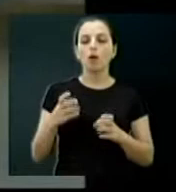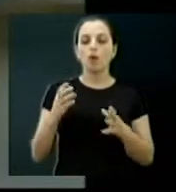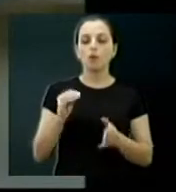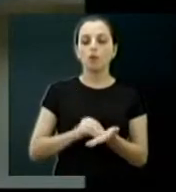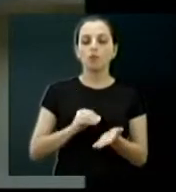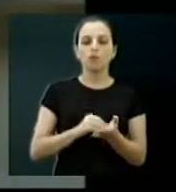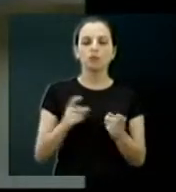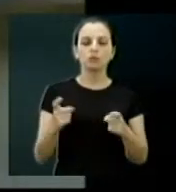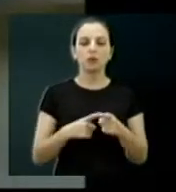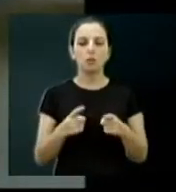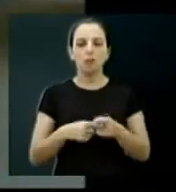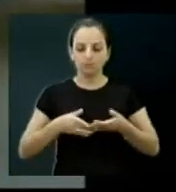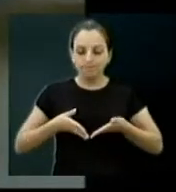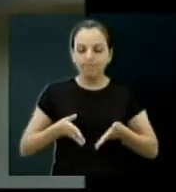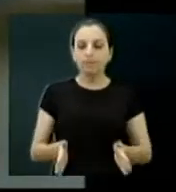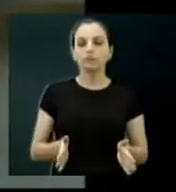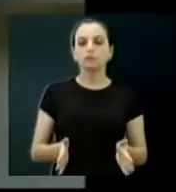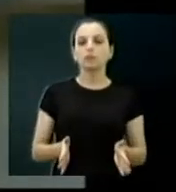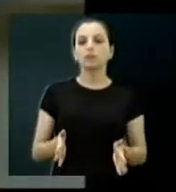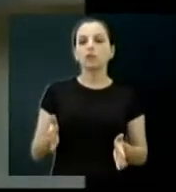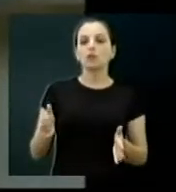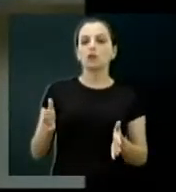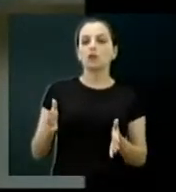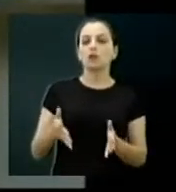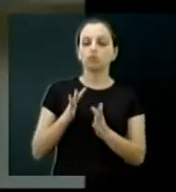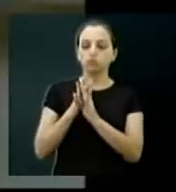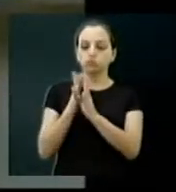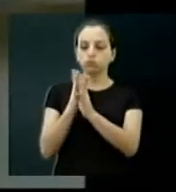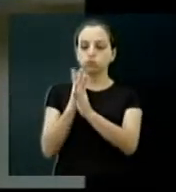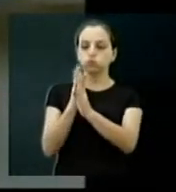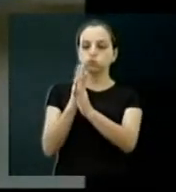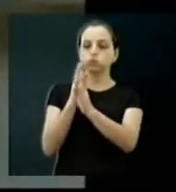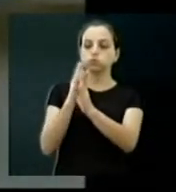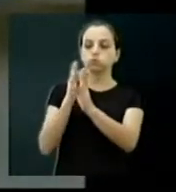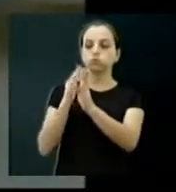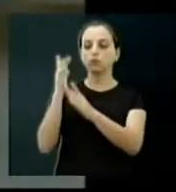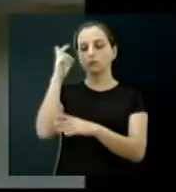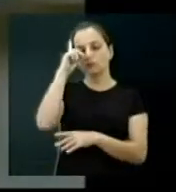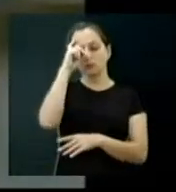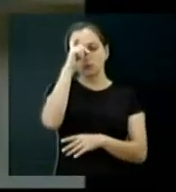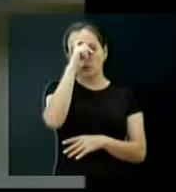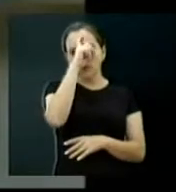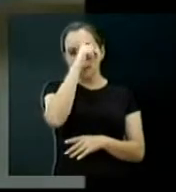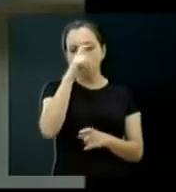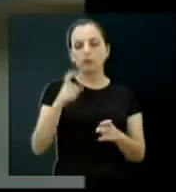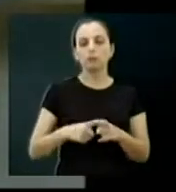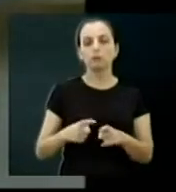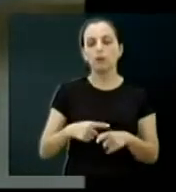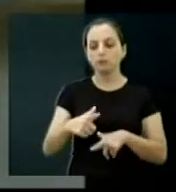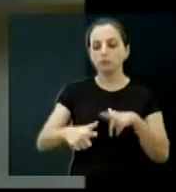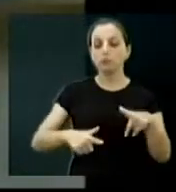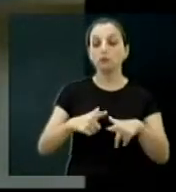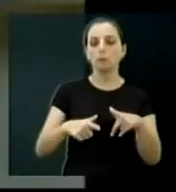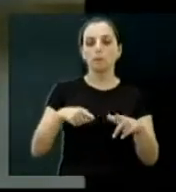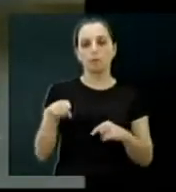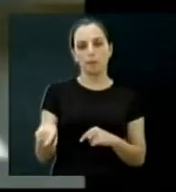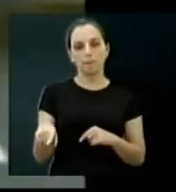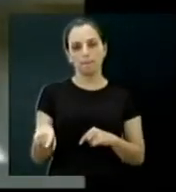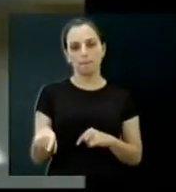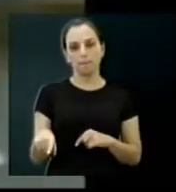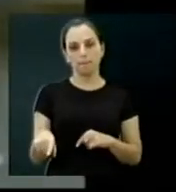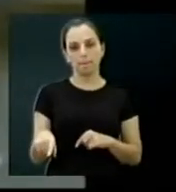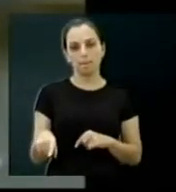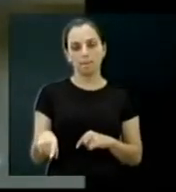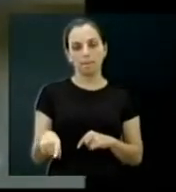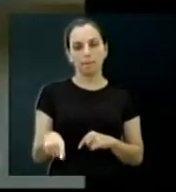para um neonatal, mas sobram filas e fica difícil atrair médicos para um lugar desses.